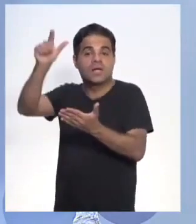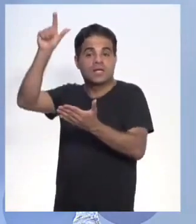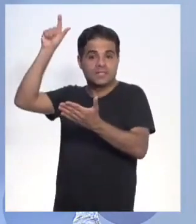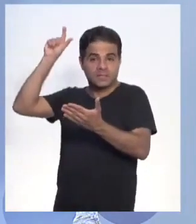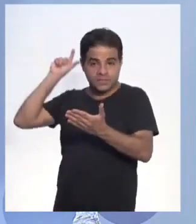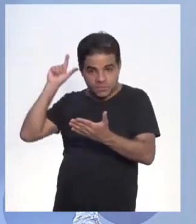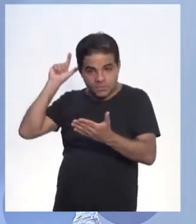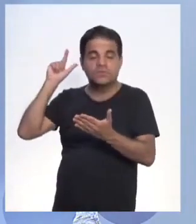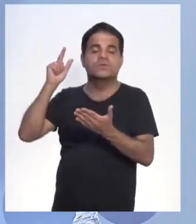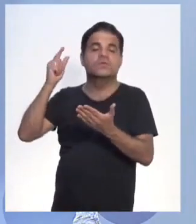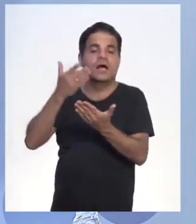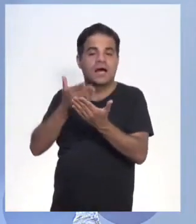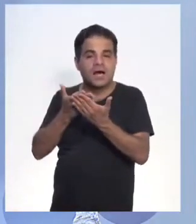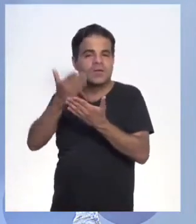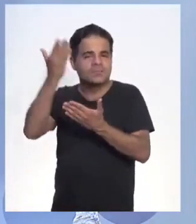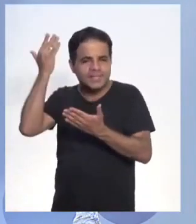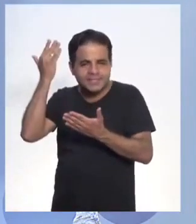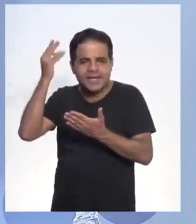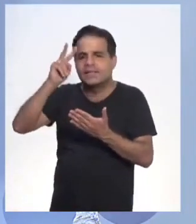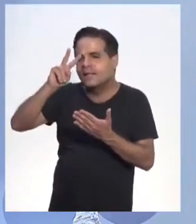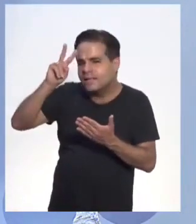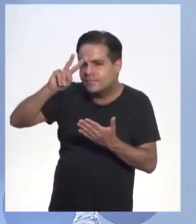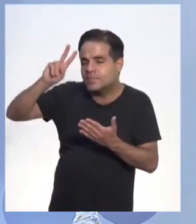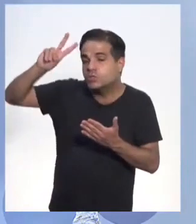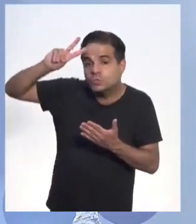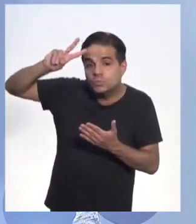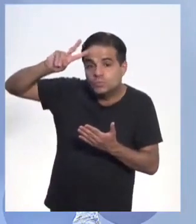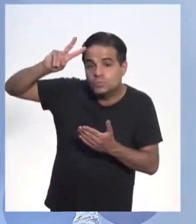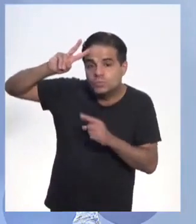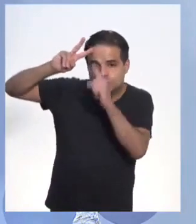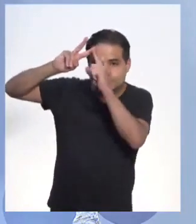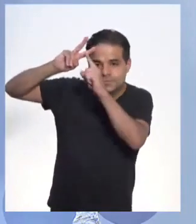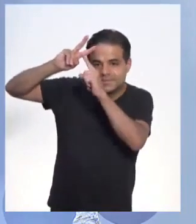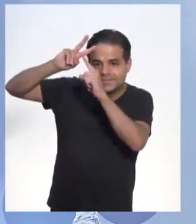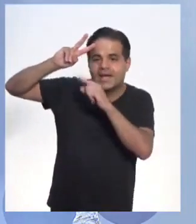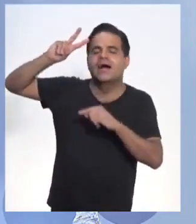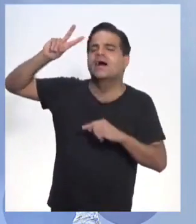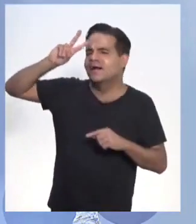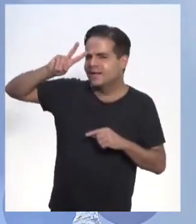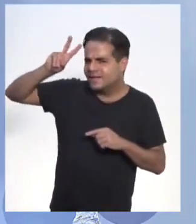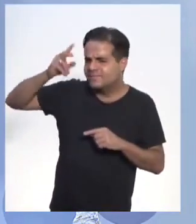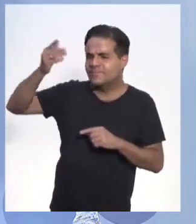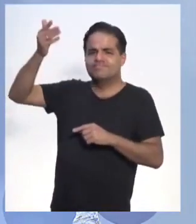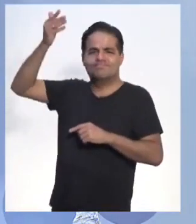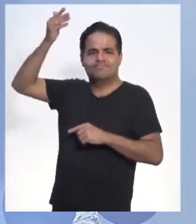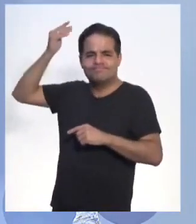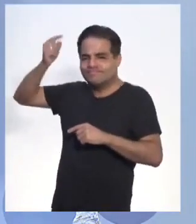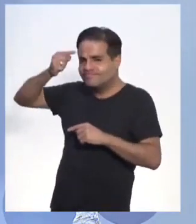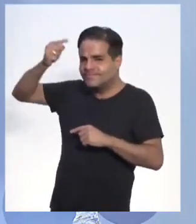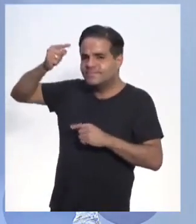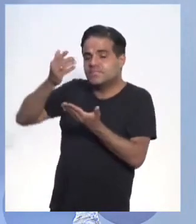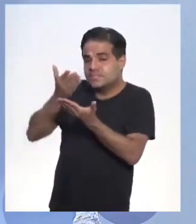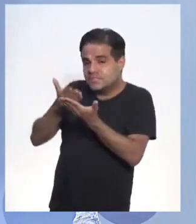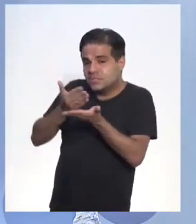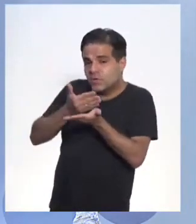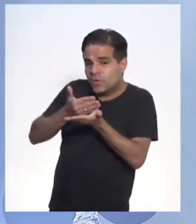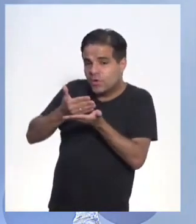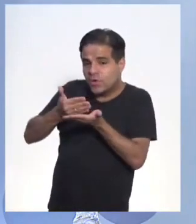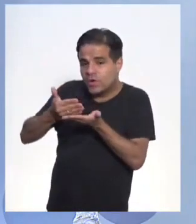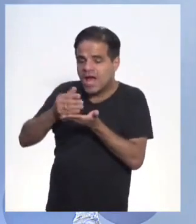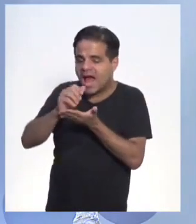anterior, a aula passada, da segunda-feira. Lembra que lá na aula da segunda-feira, nós vimos o